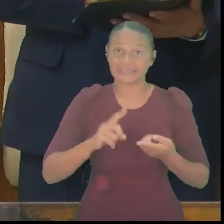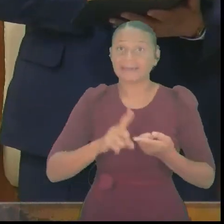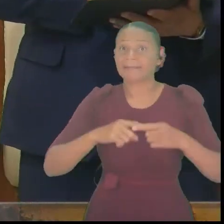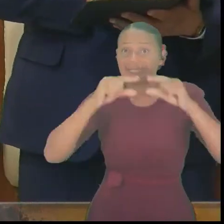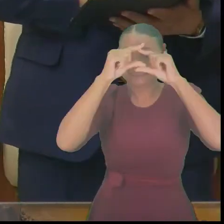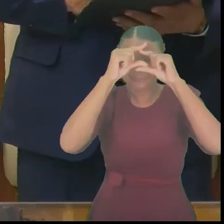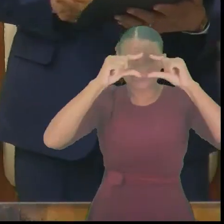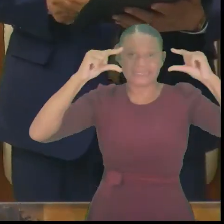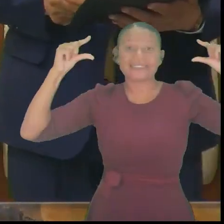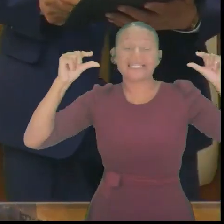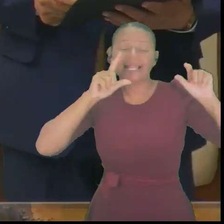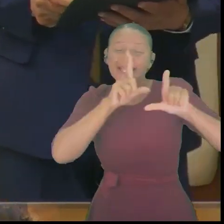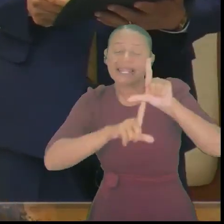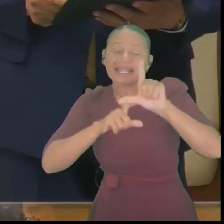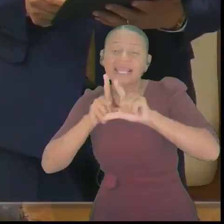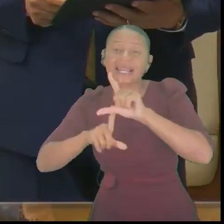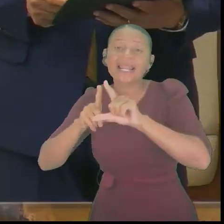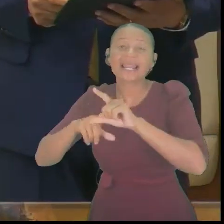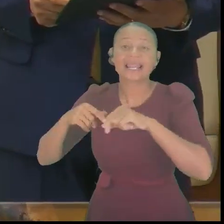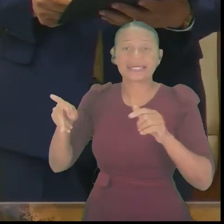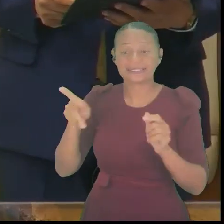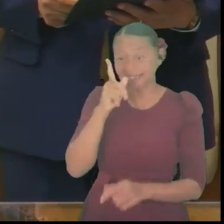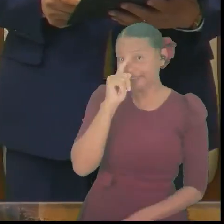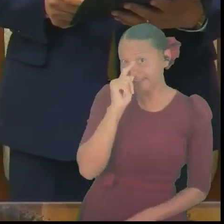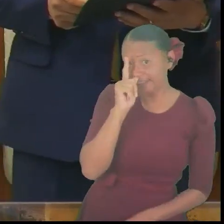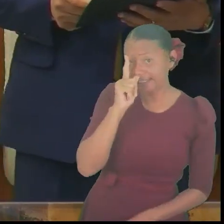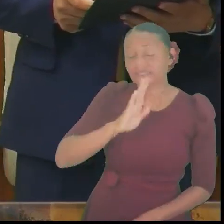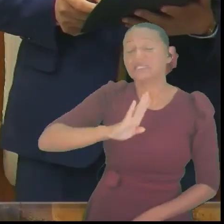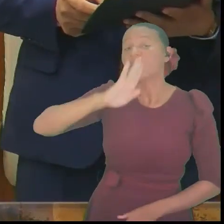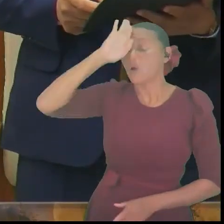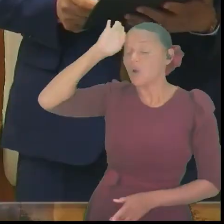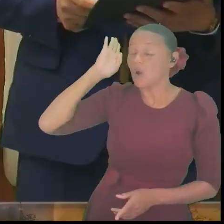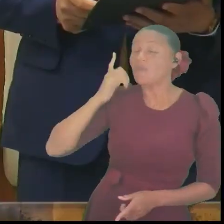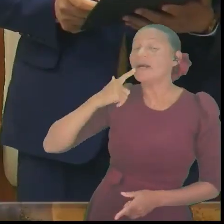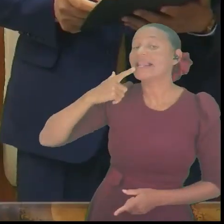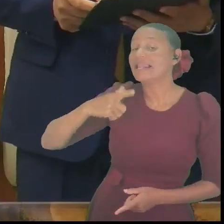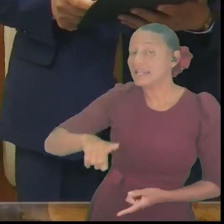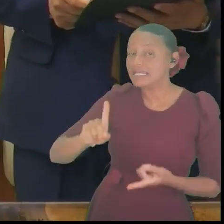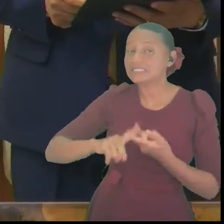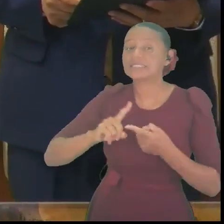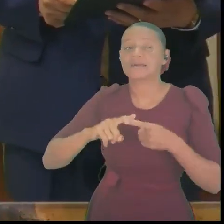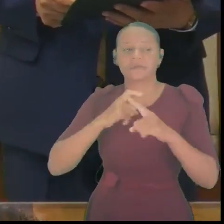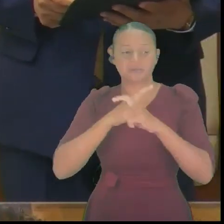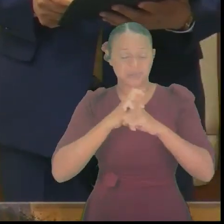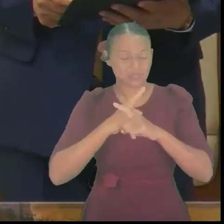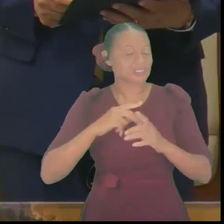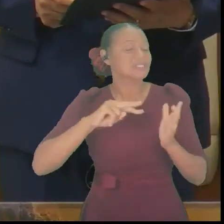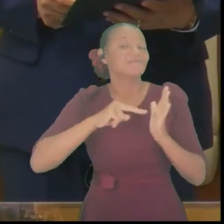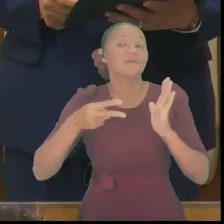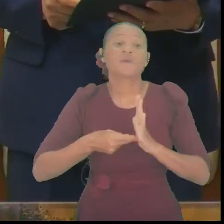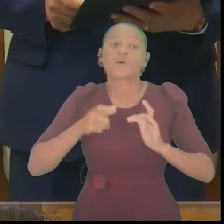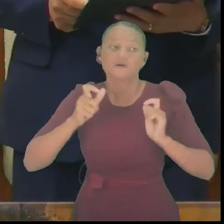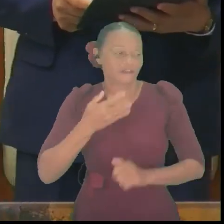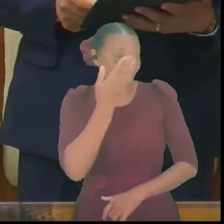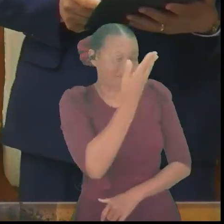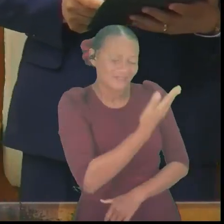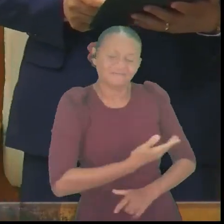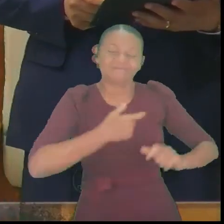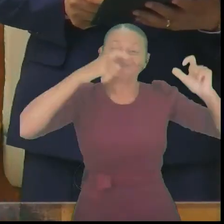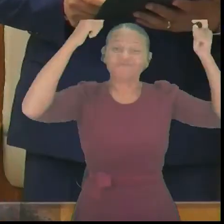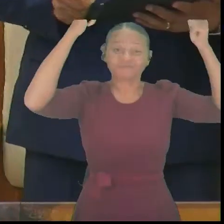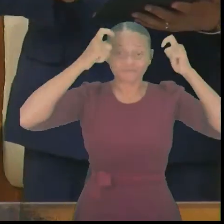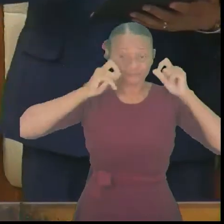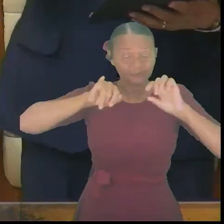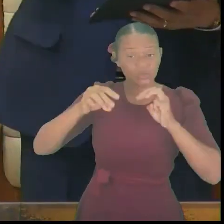escrito em letras gregas, romanas e hebraicas: este é o rei dos judeus. E um dos malfeitores que